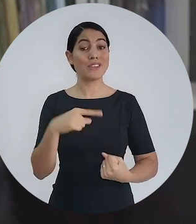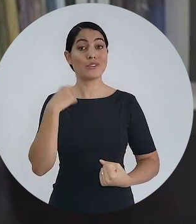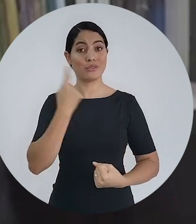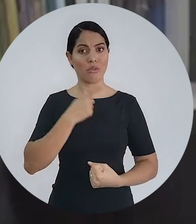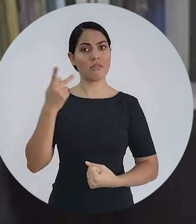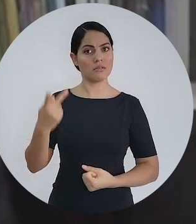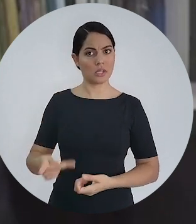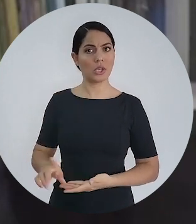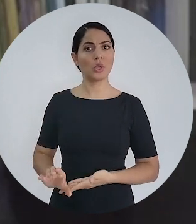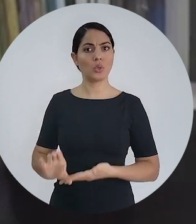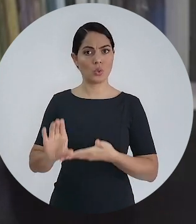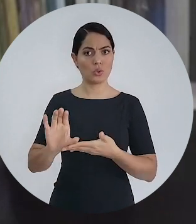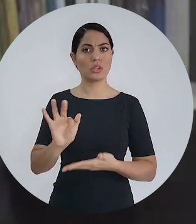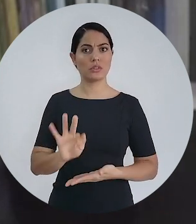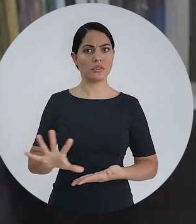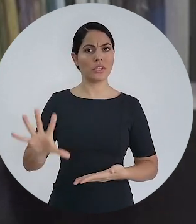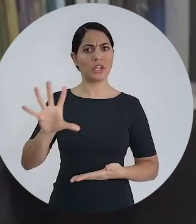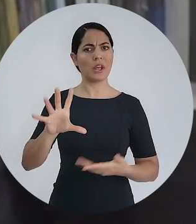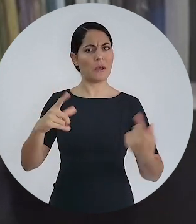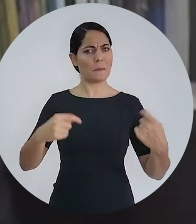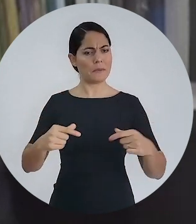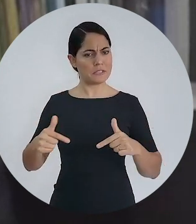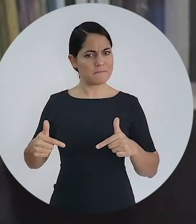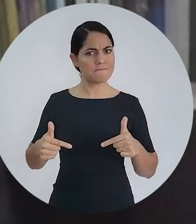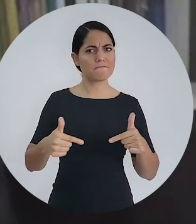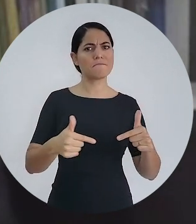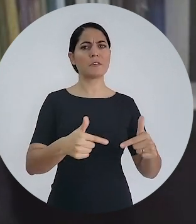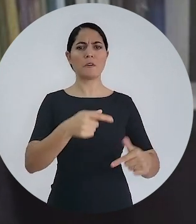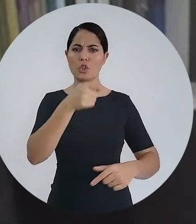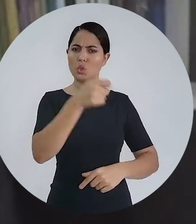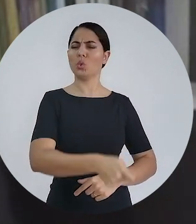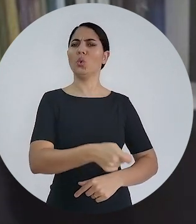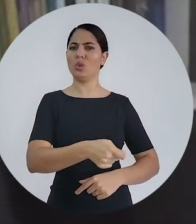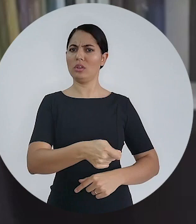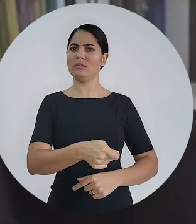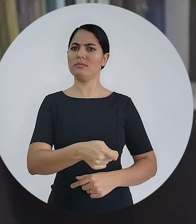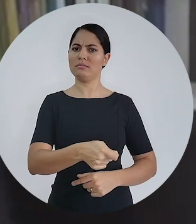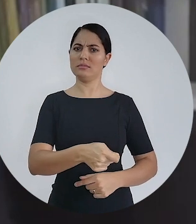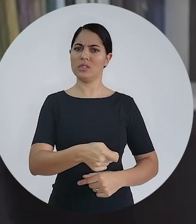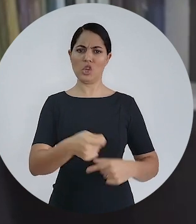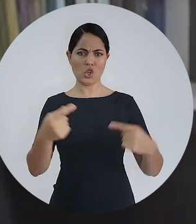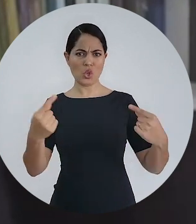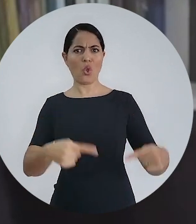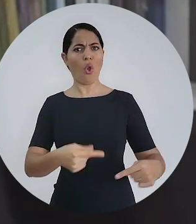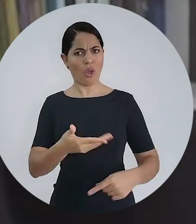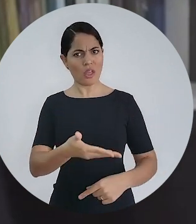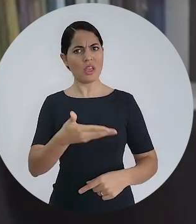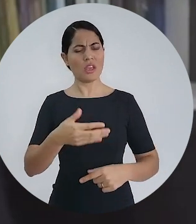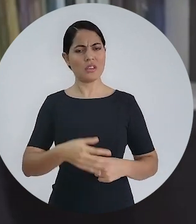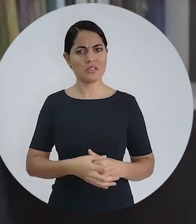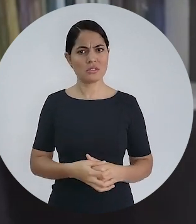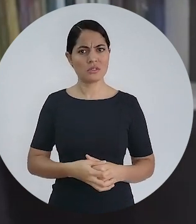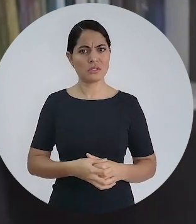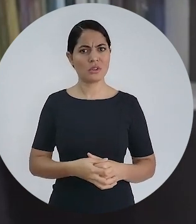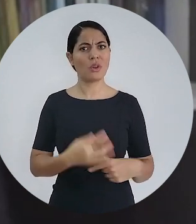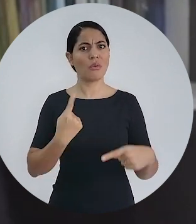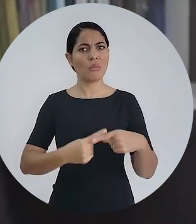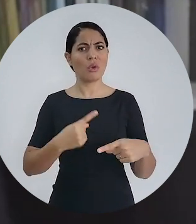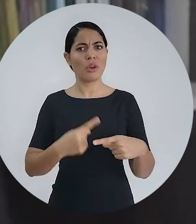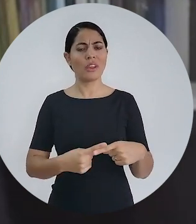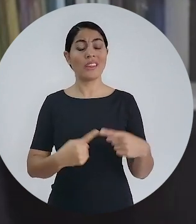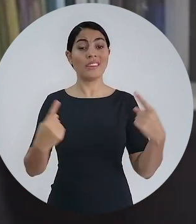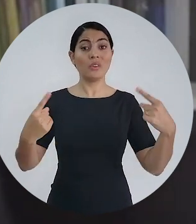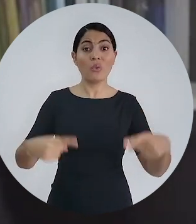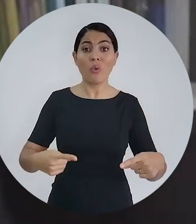este conselho adote mesmo medidas duras contra essas iniciativas que atentam contra